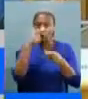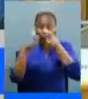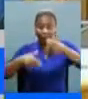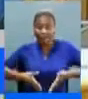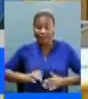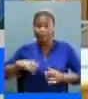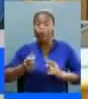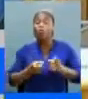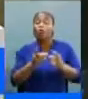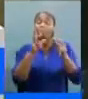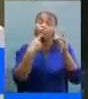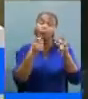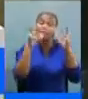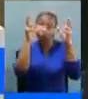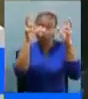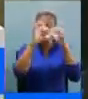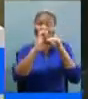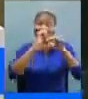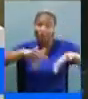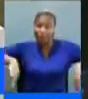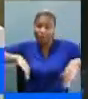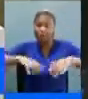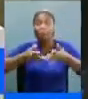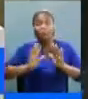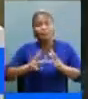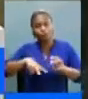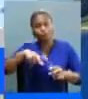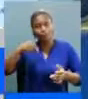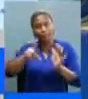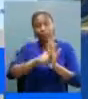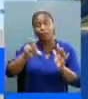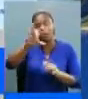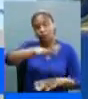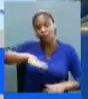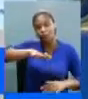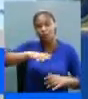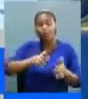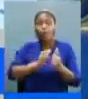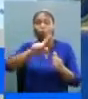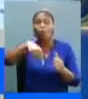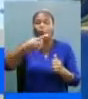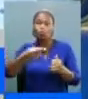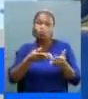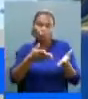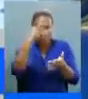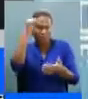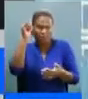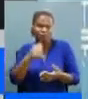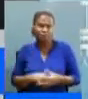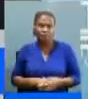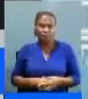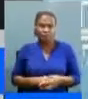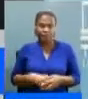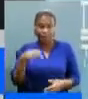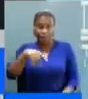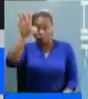as questões que dividem. Por isso, vale a pena enriquecer a lei da regionalização com outros contributos. O governo mostra